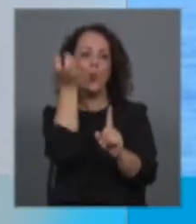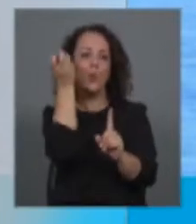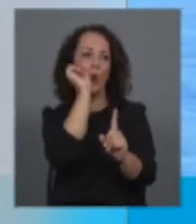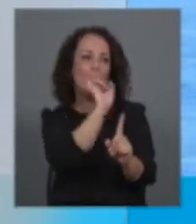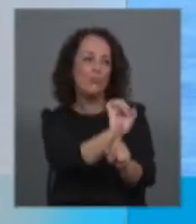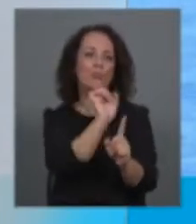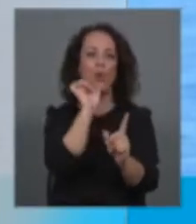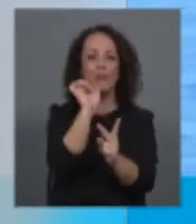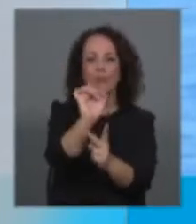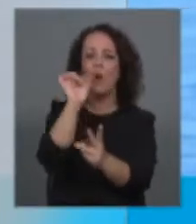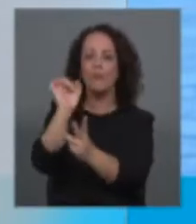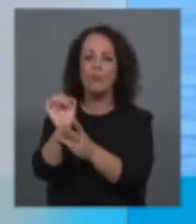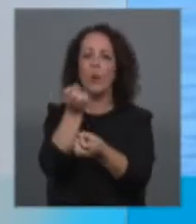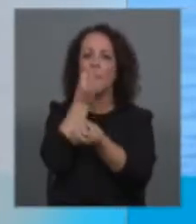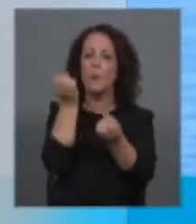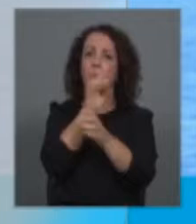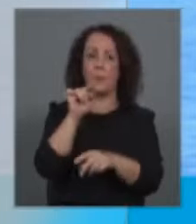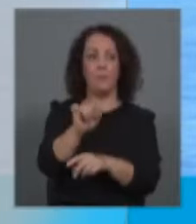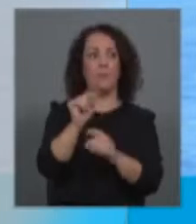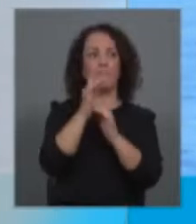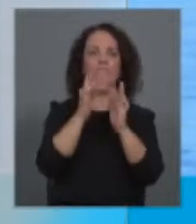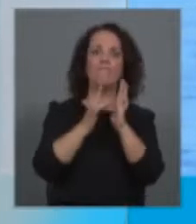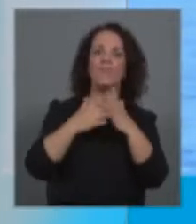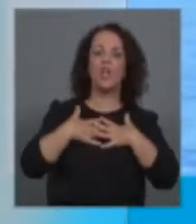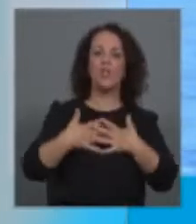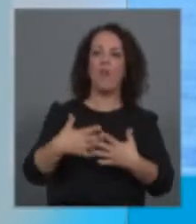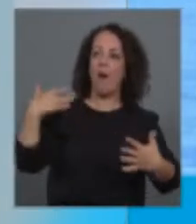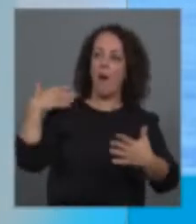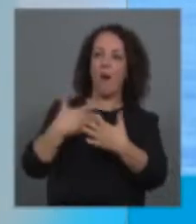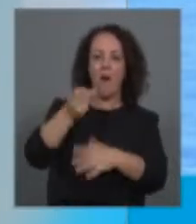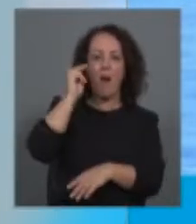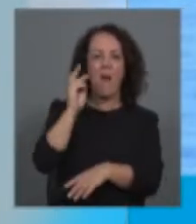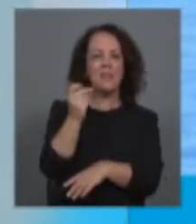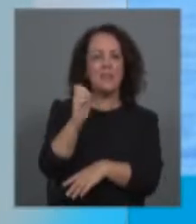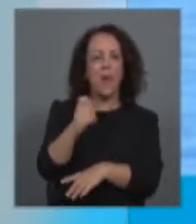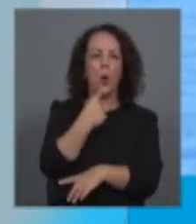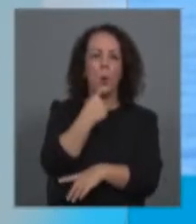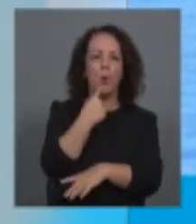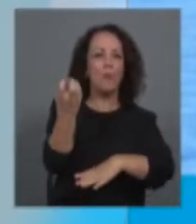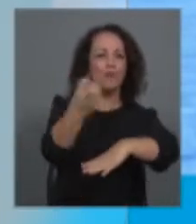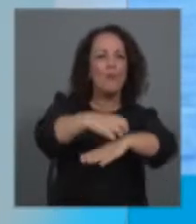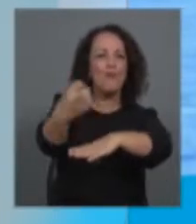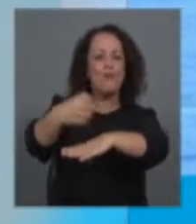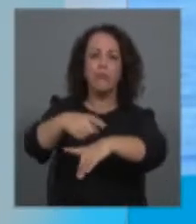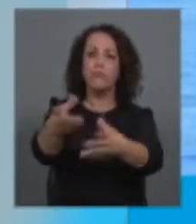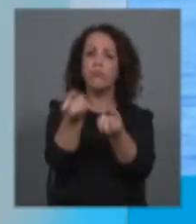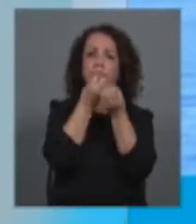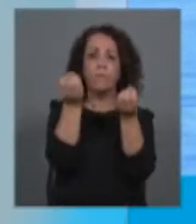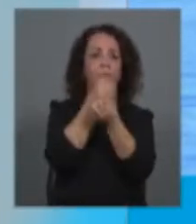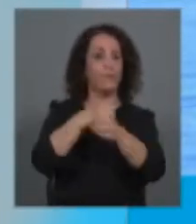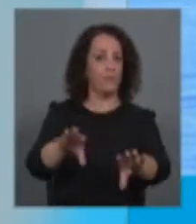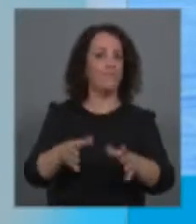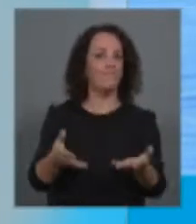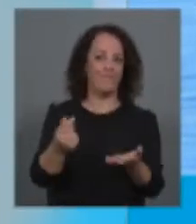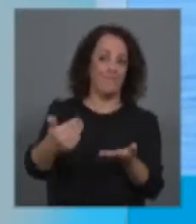ao longo dos séculos que foram destruídos. E, portanto, é preciso, de facto, ajudar também nesta parte. E, portanto, os fundos envolvidos são, de